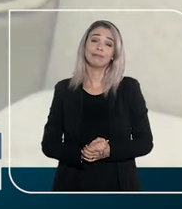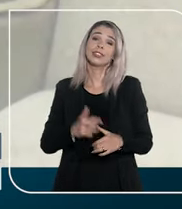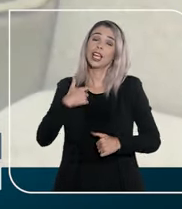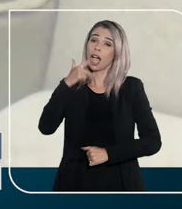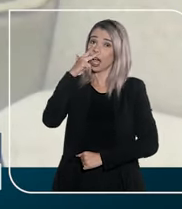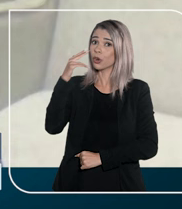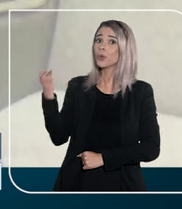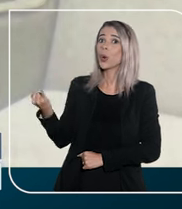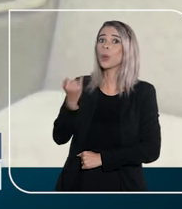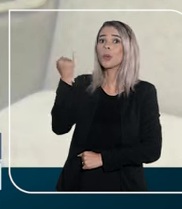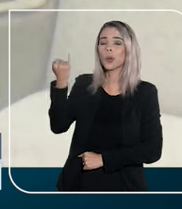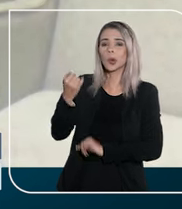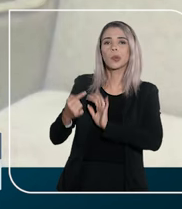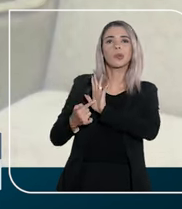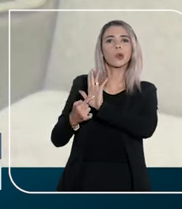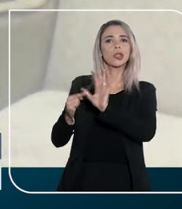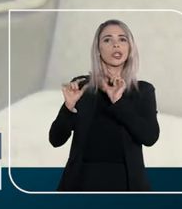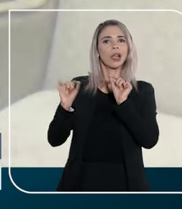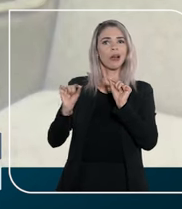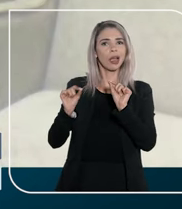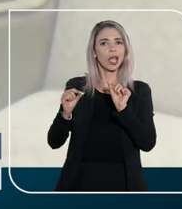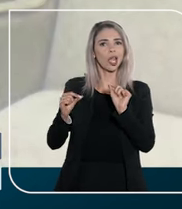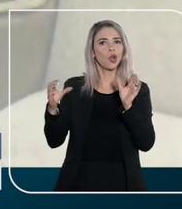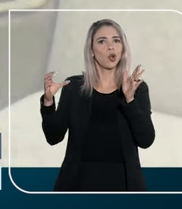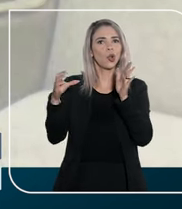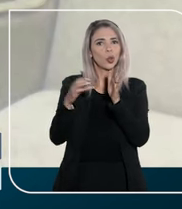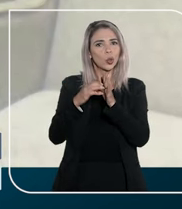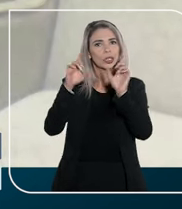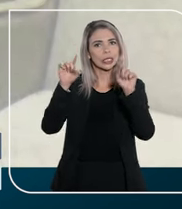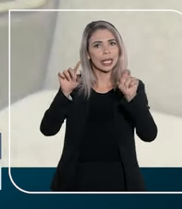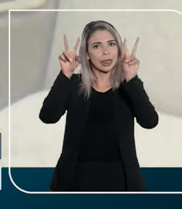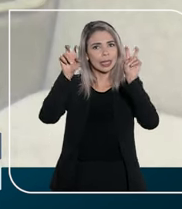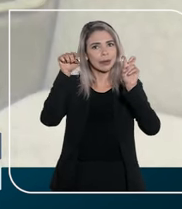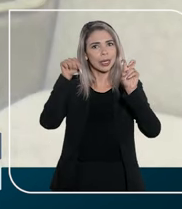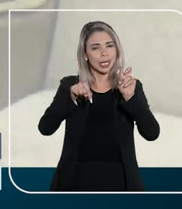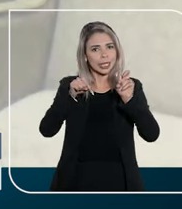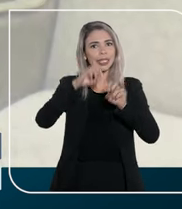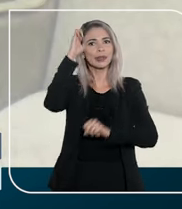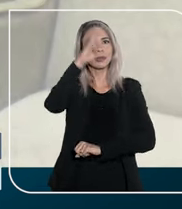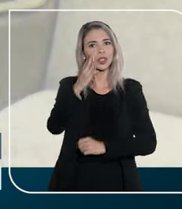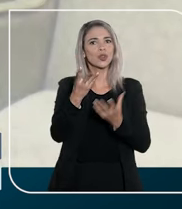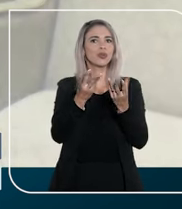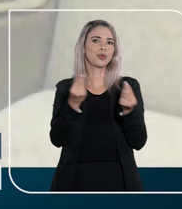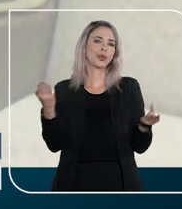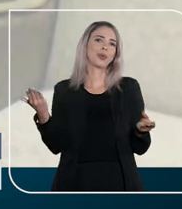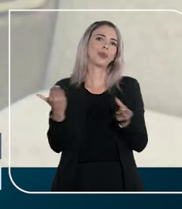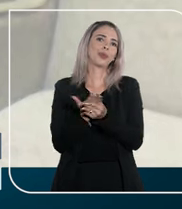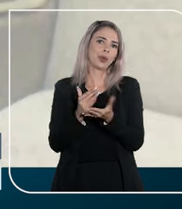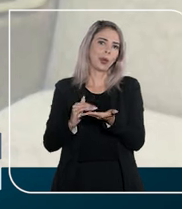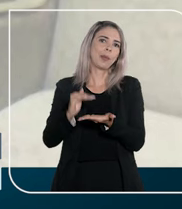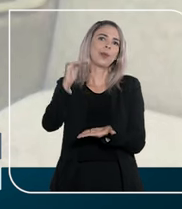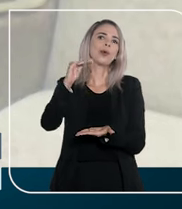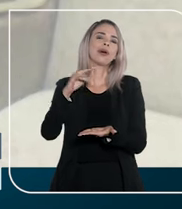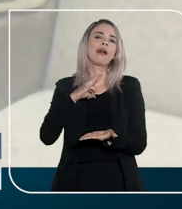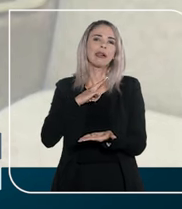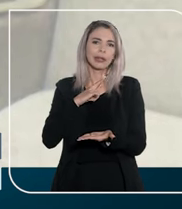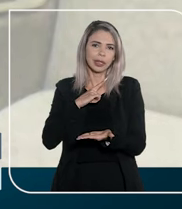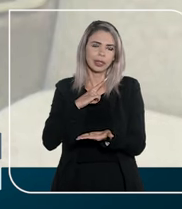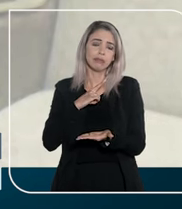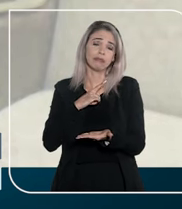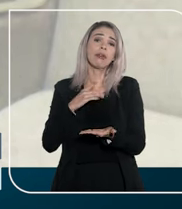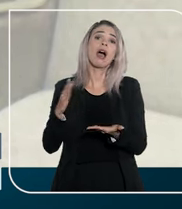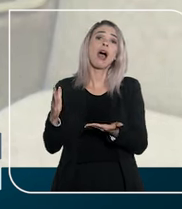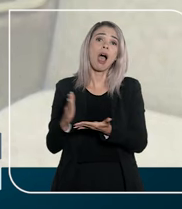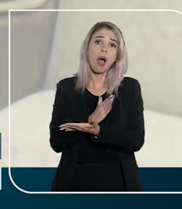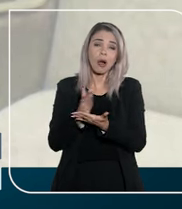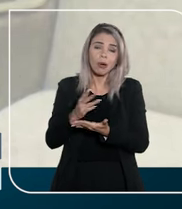destacar inicialmente que, de fato, o concurso público é um tema no Brasil que é bastante judicializado. Isso tem um aspecto bastante positivo, né? O fato de que as